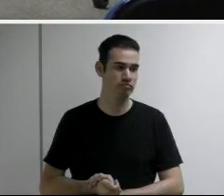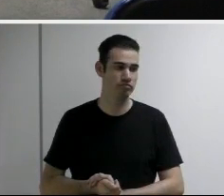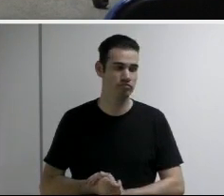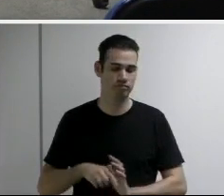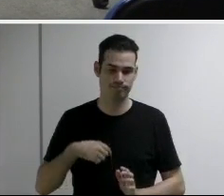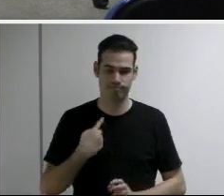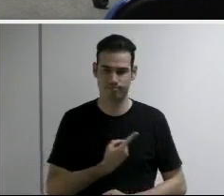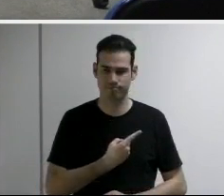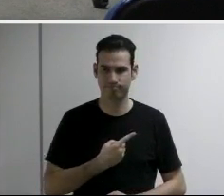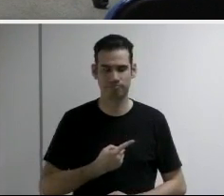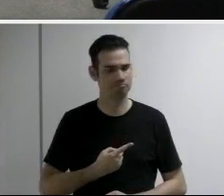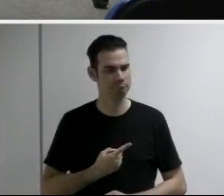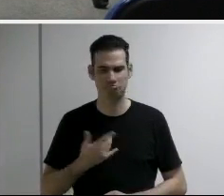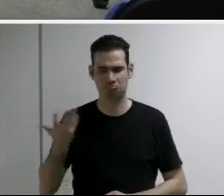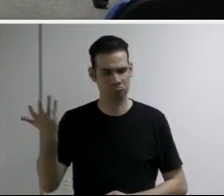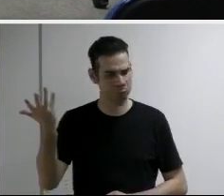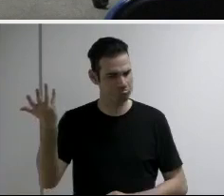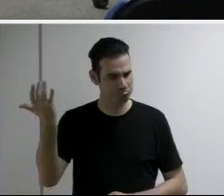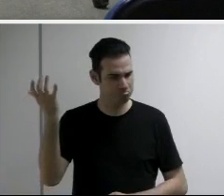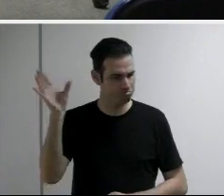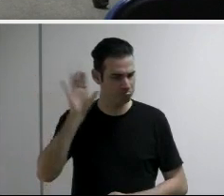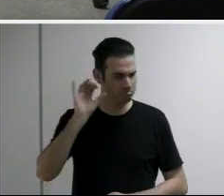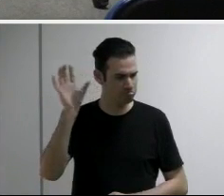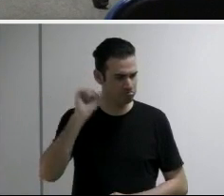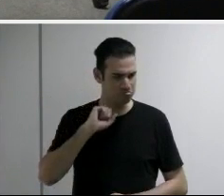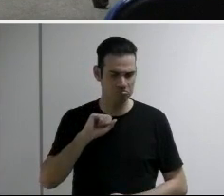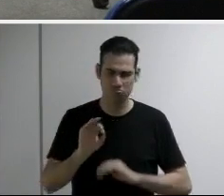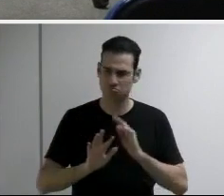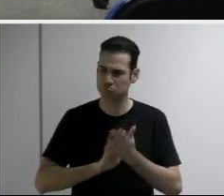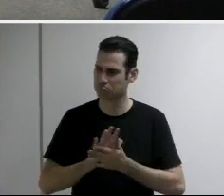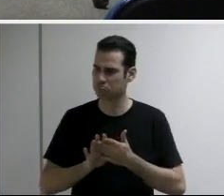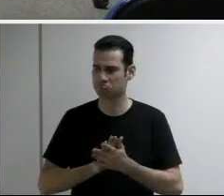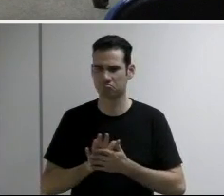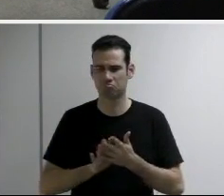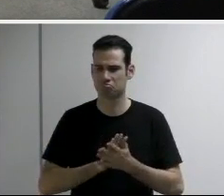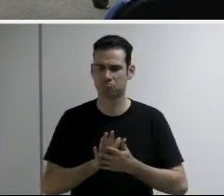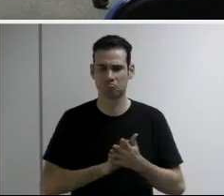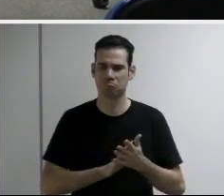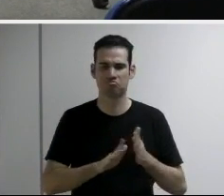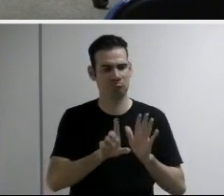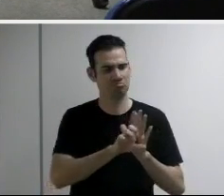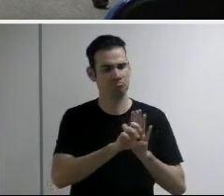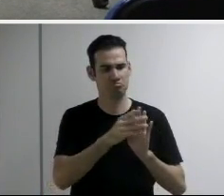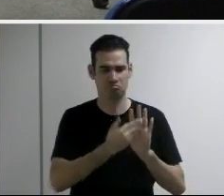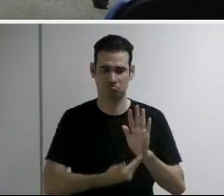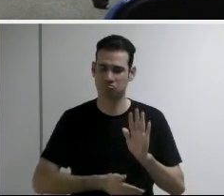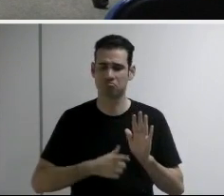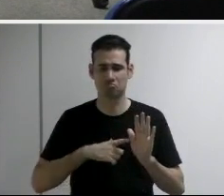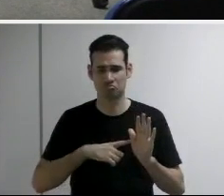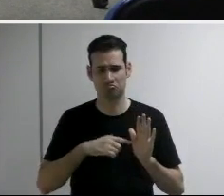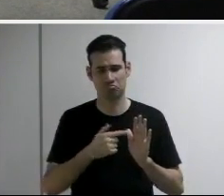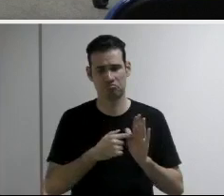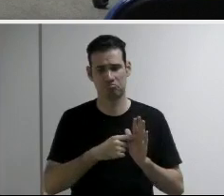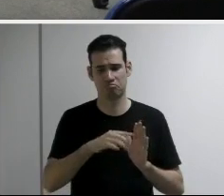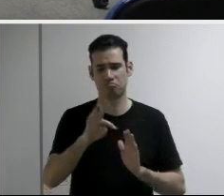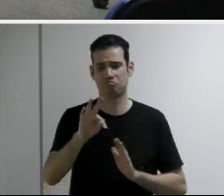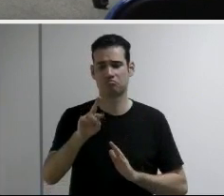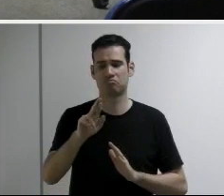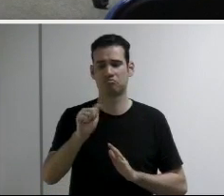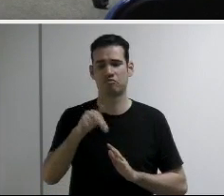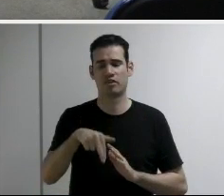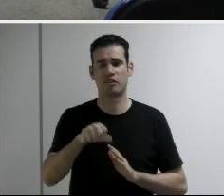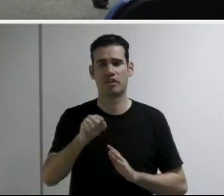ouviu nenhuma outra via que não esteja contemplada ali na transferência internacional. E o último?